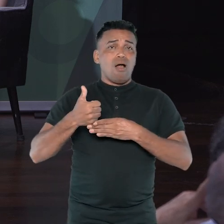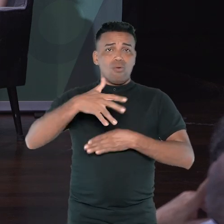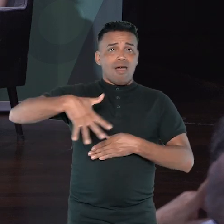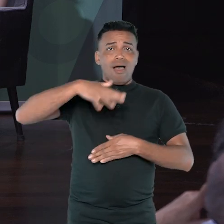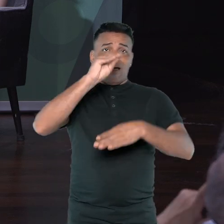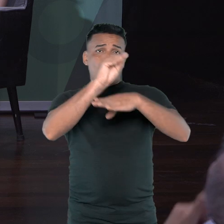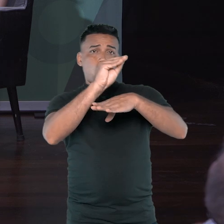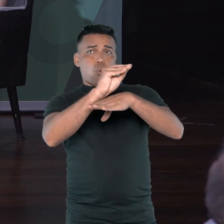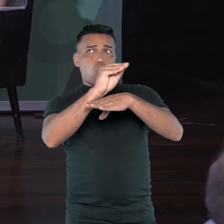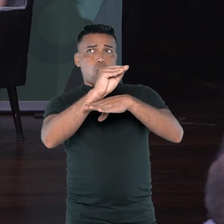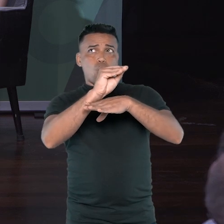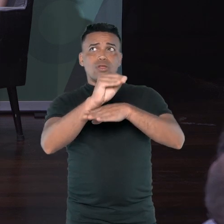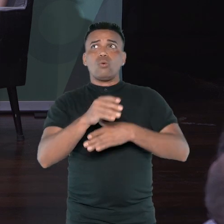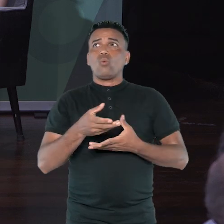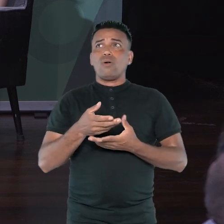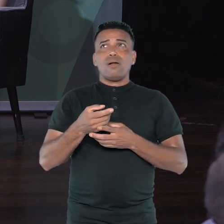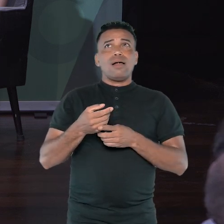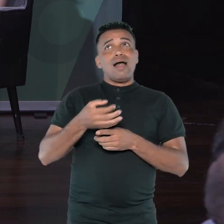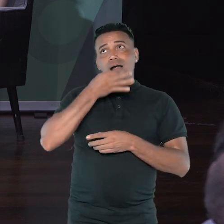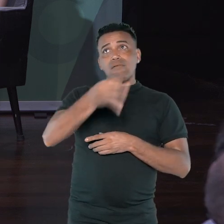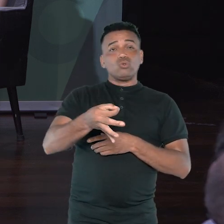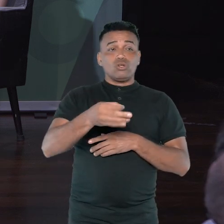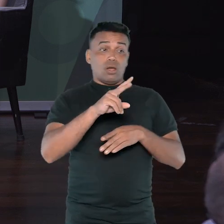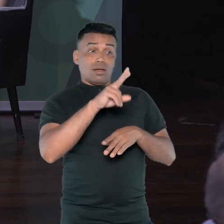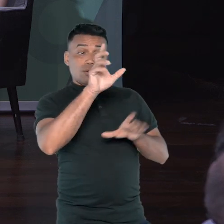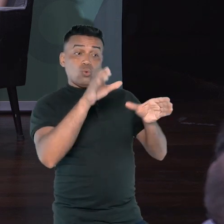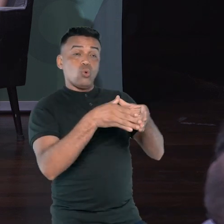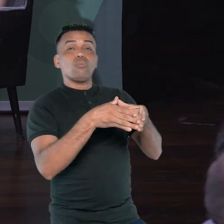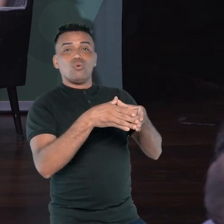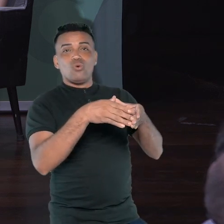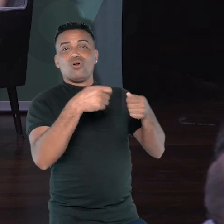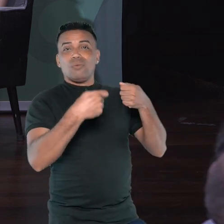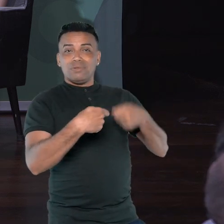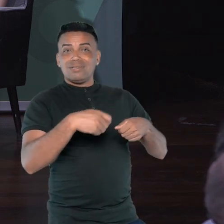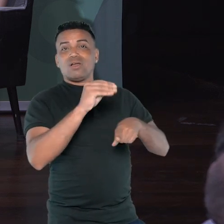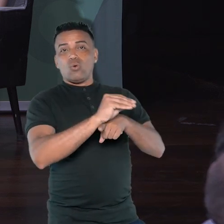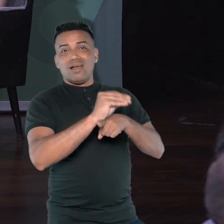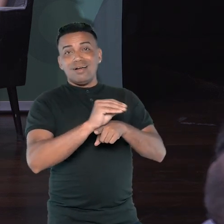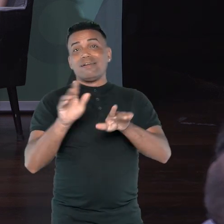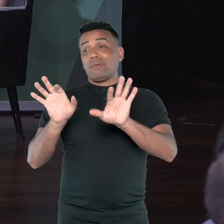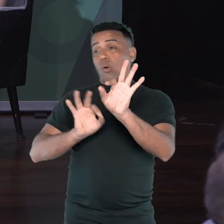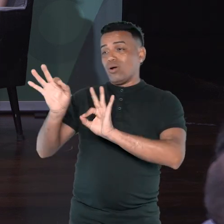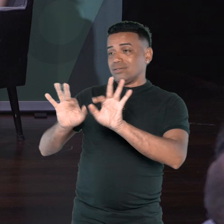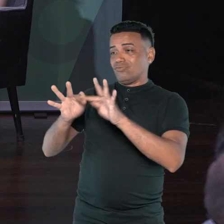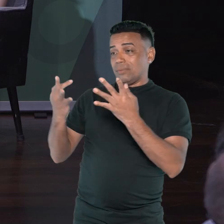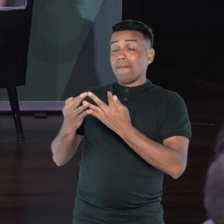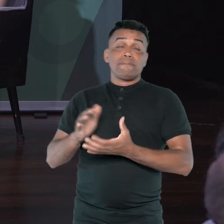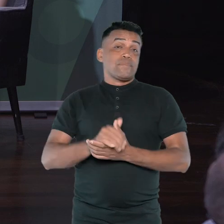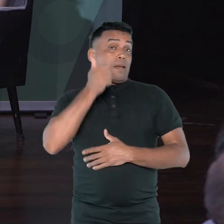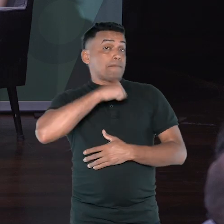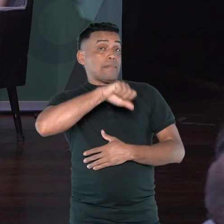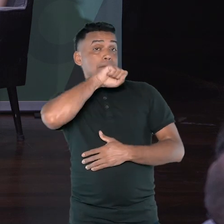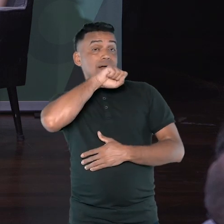porque pressupõe a identidade dos cuidadores e a organização familiar. As mães que cuidam dos filhos,